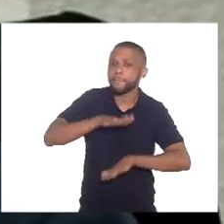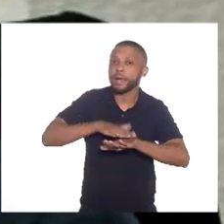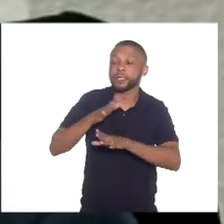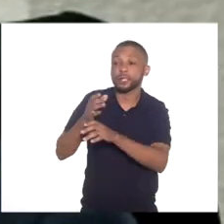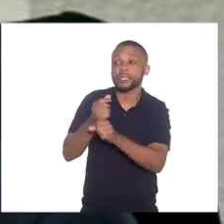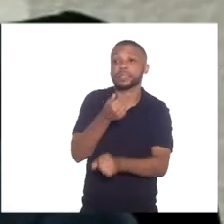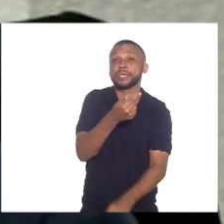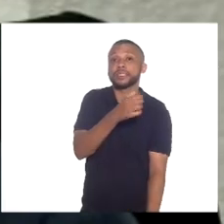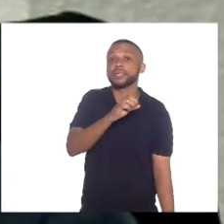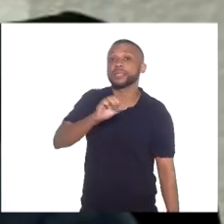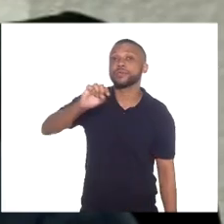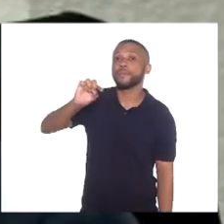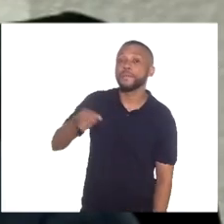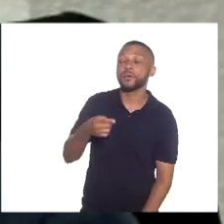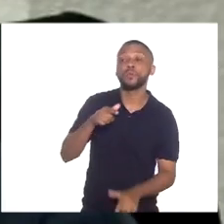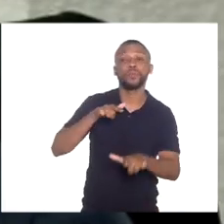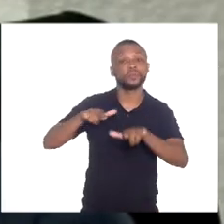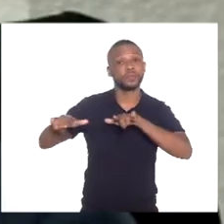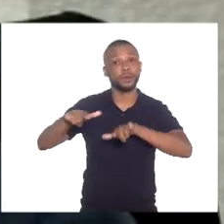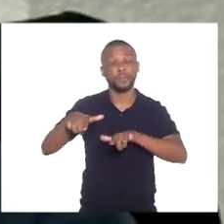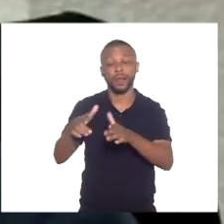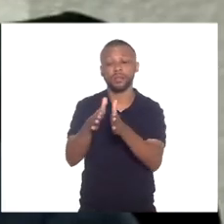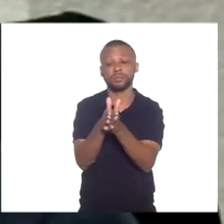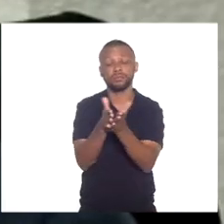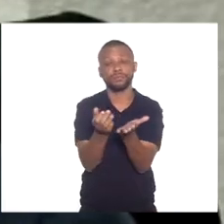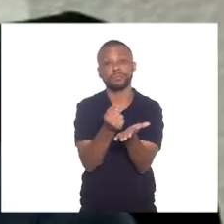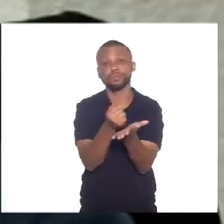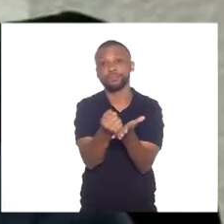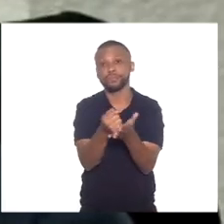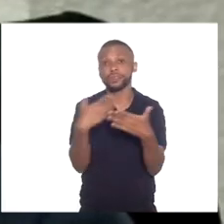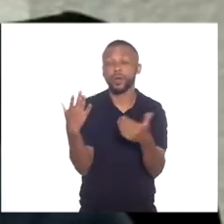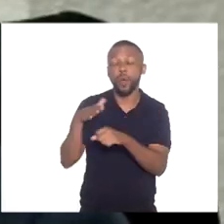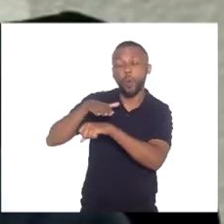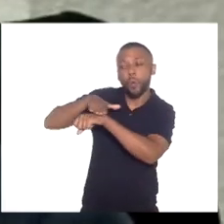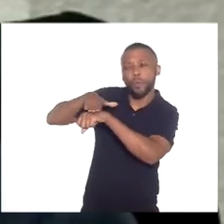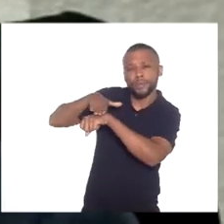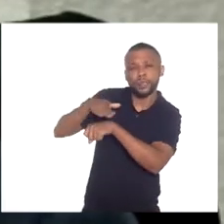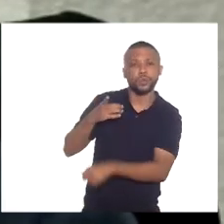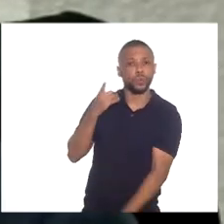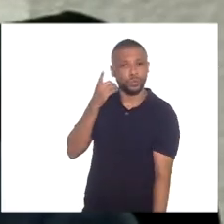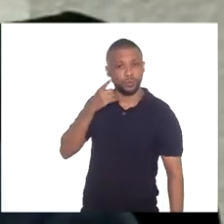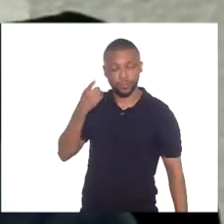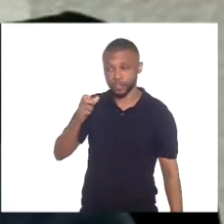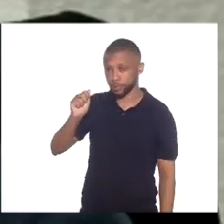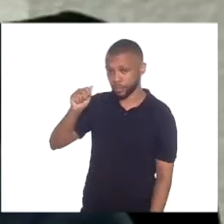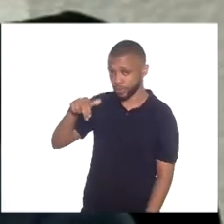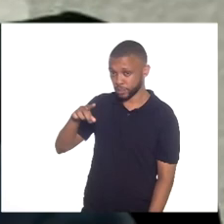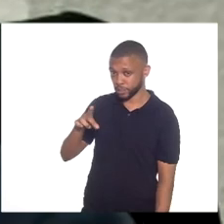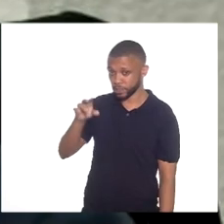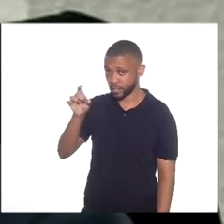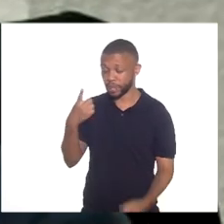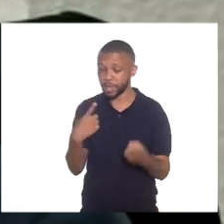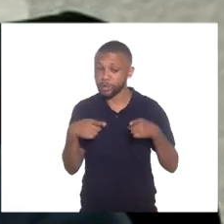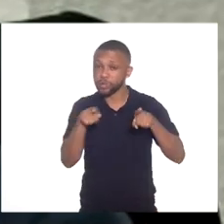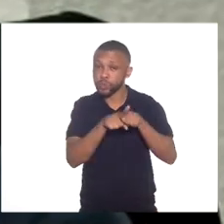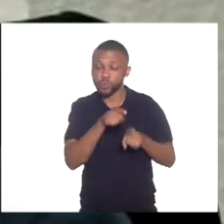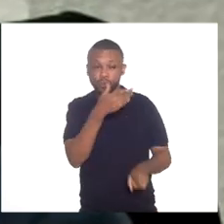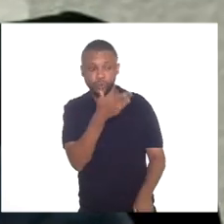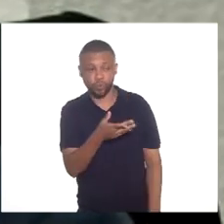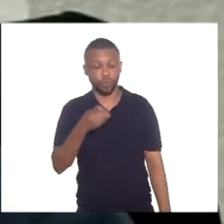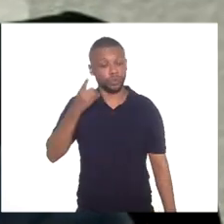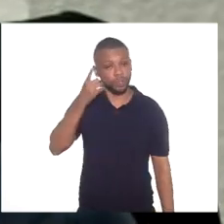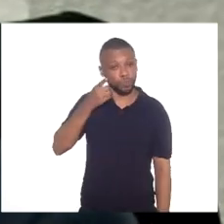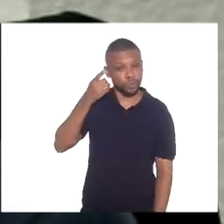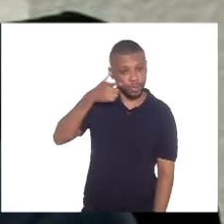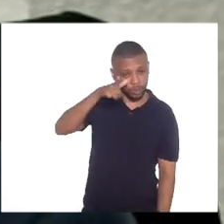situação extremamente dramática. E conversando com o deputado André, ele acabou criando, junto com o deputado Luiz Paulo, todos os deputados na casa,